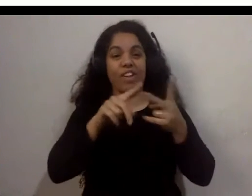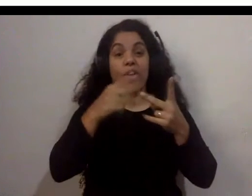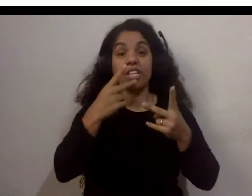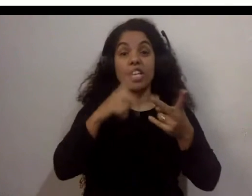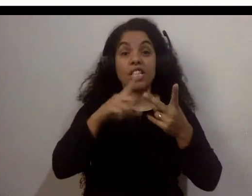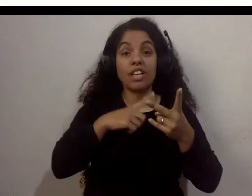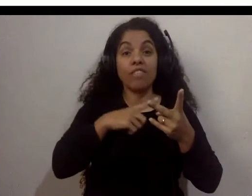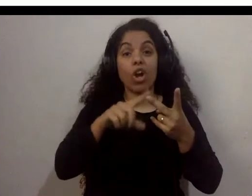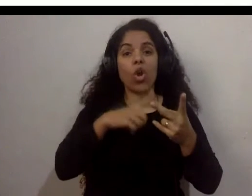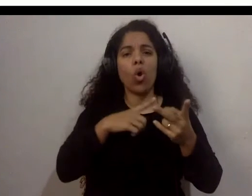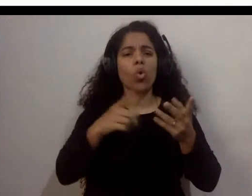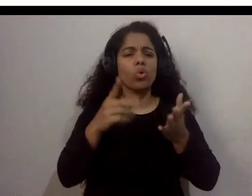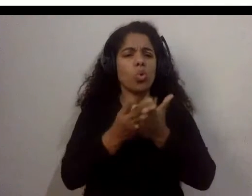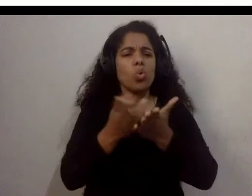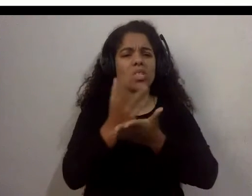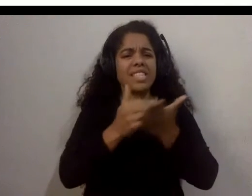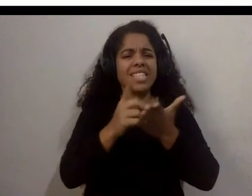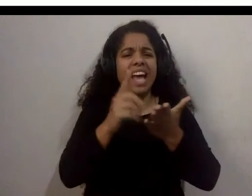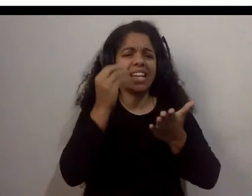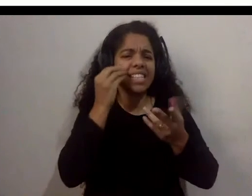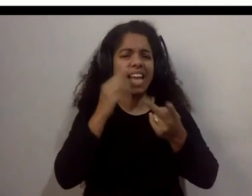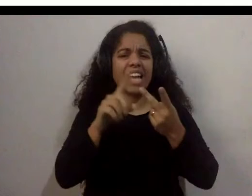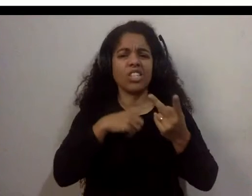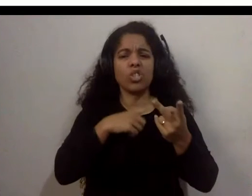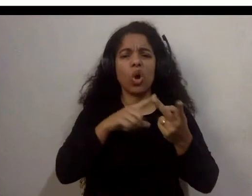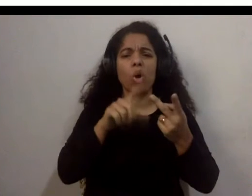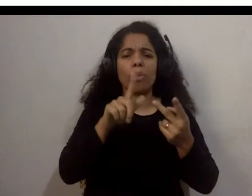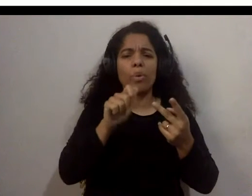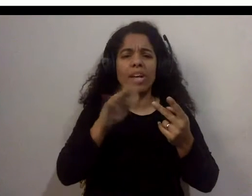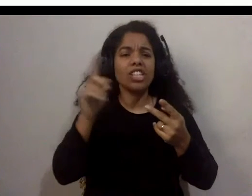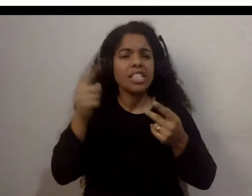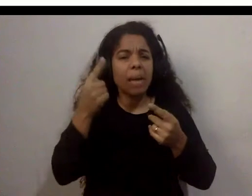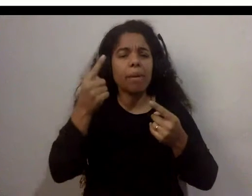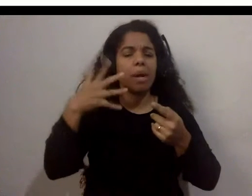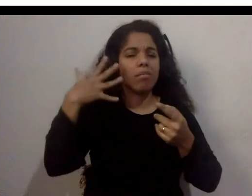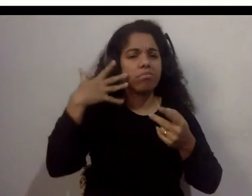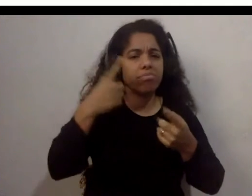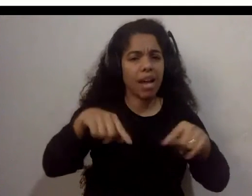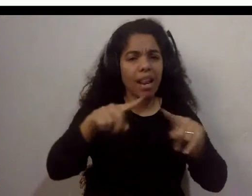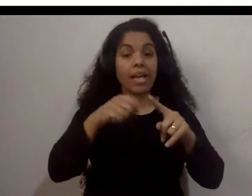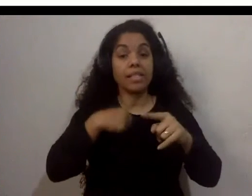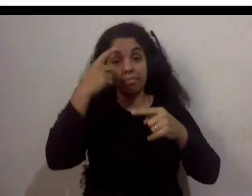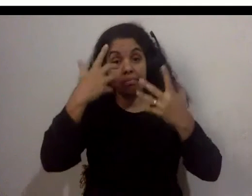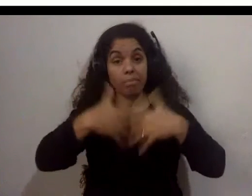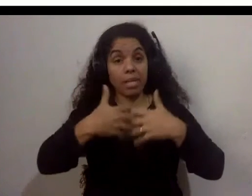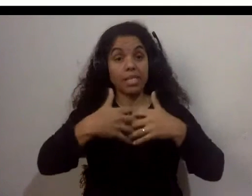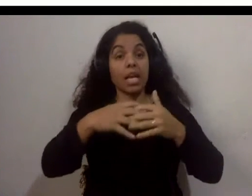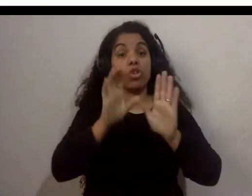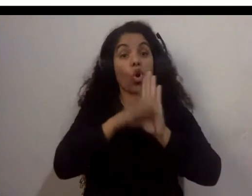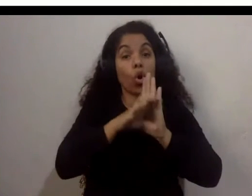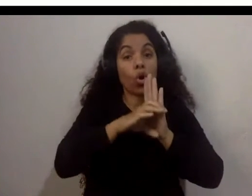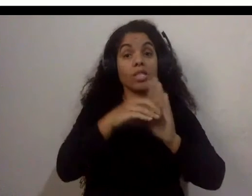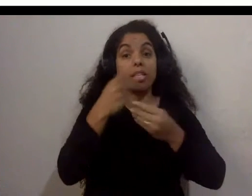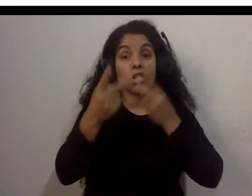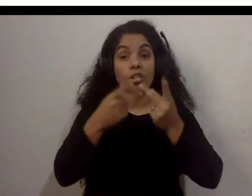designs patterns para teste, sobre o Style Guide lá na primeira palestra, era muito pensando sobre conceitos em cima disso, e quando a gente